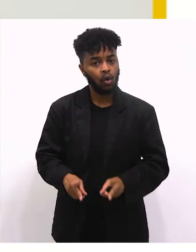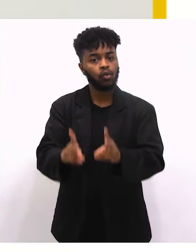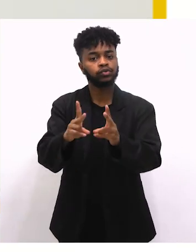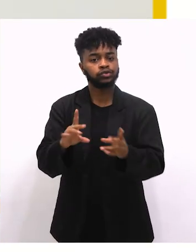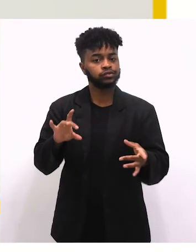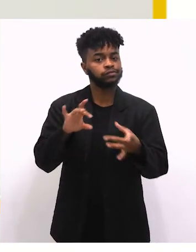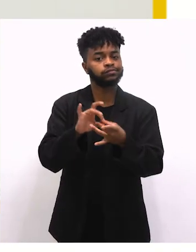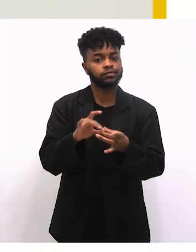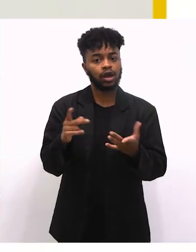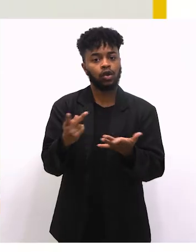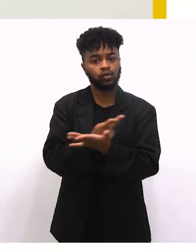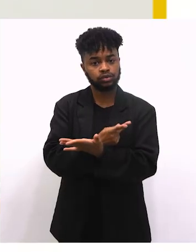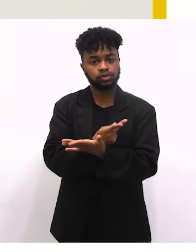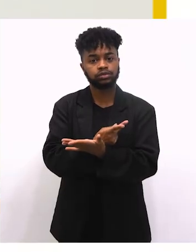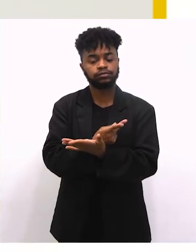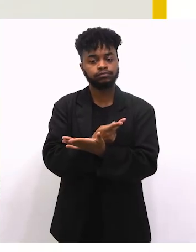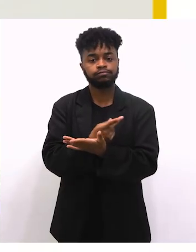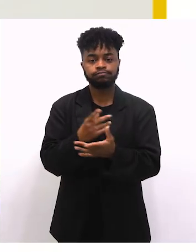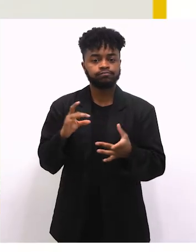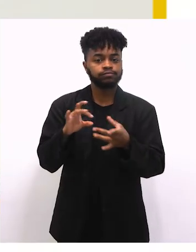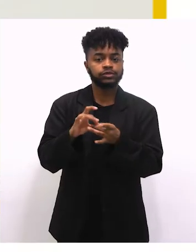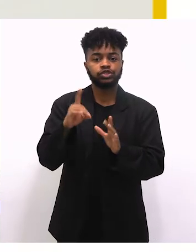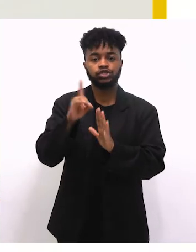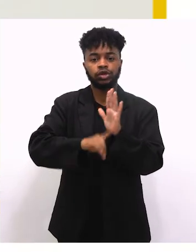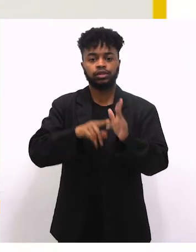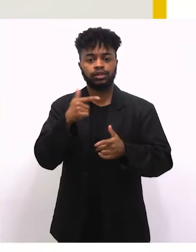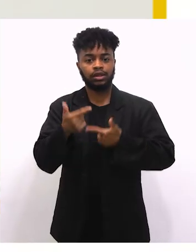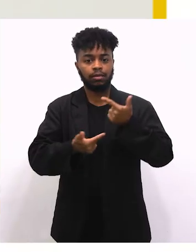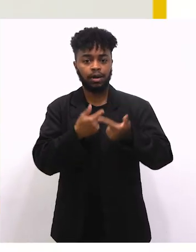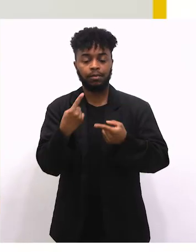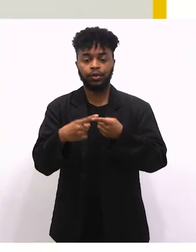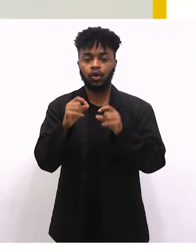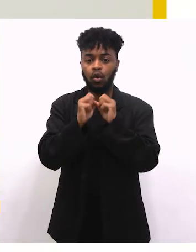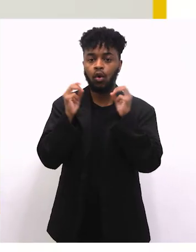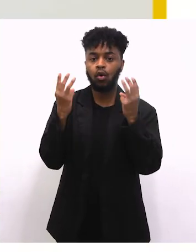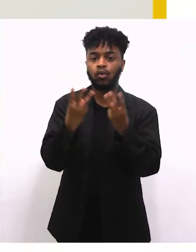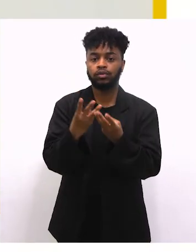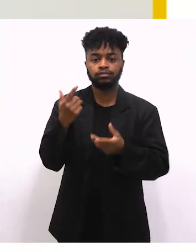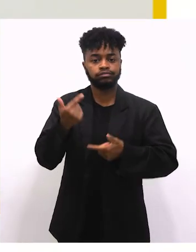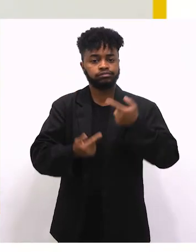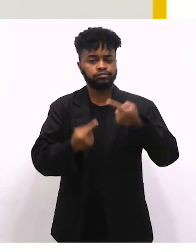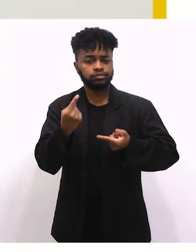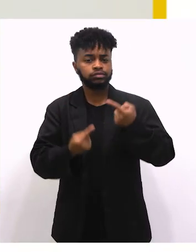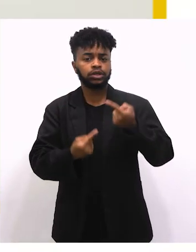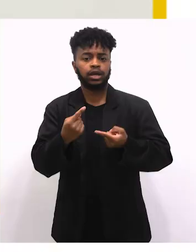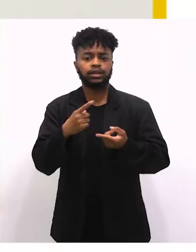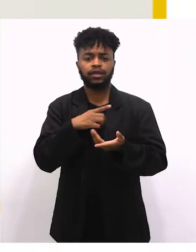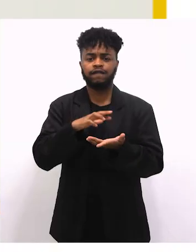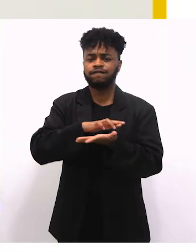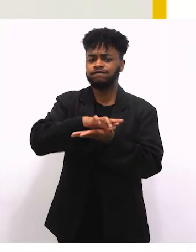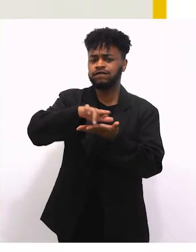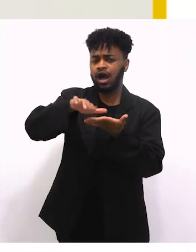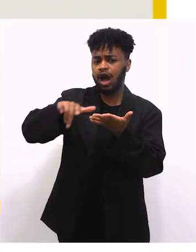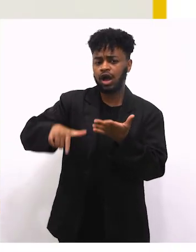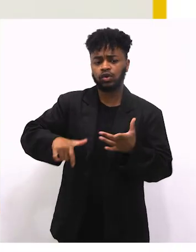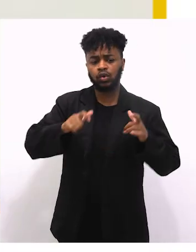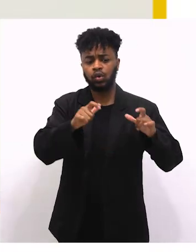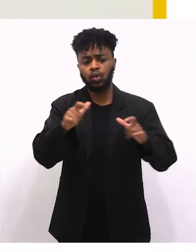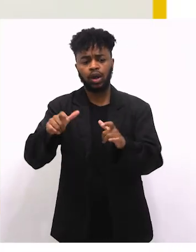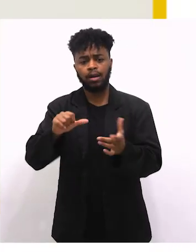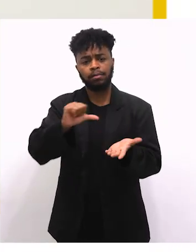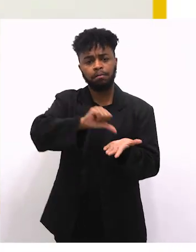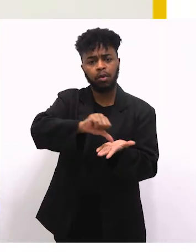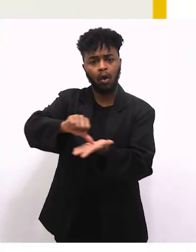está correlacionado com o direito do trabalho. A ONU vem trabalhando, ela tem vários